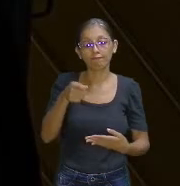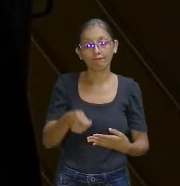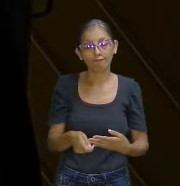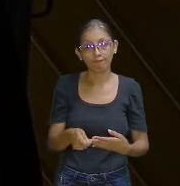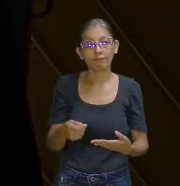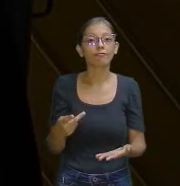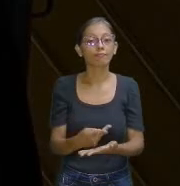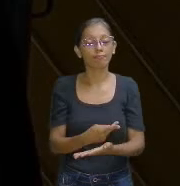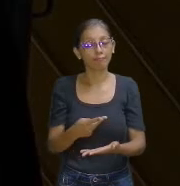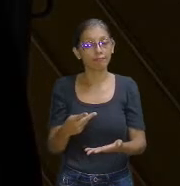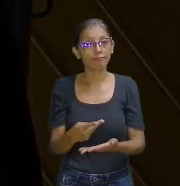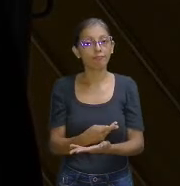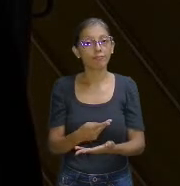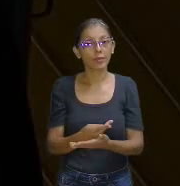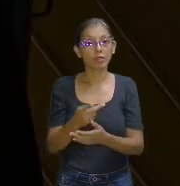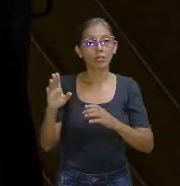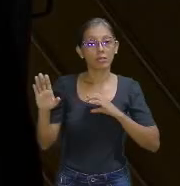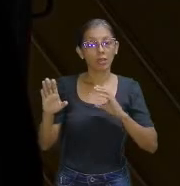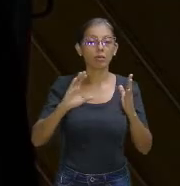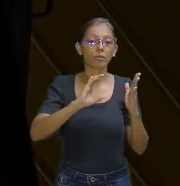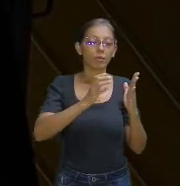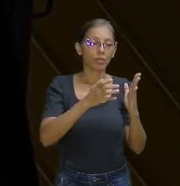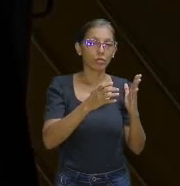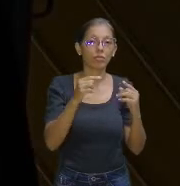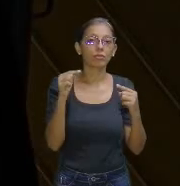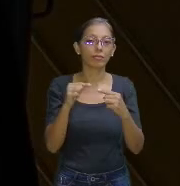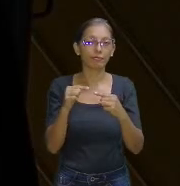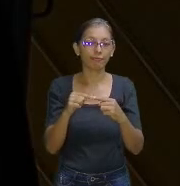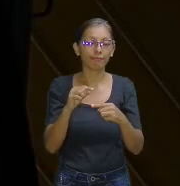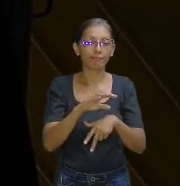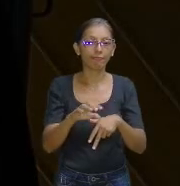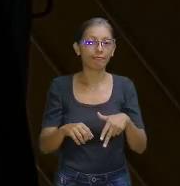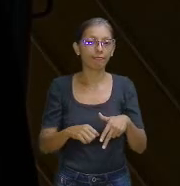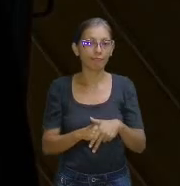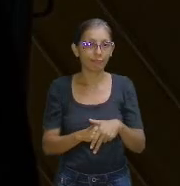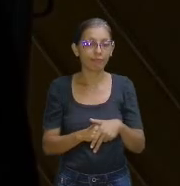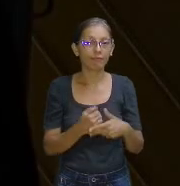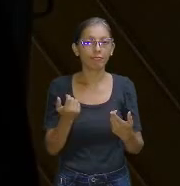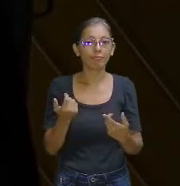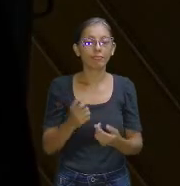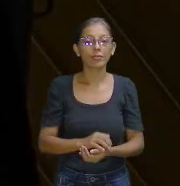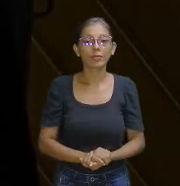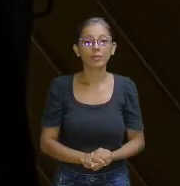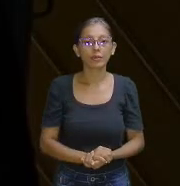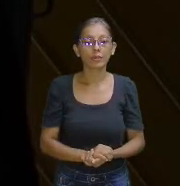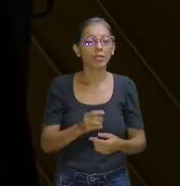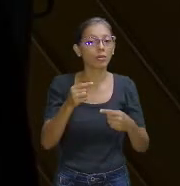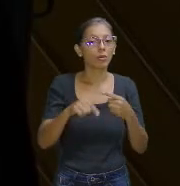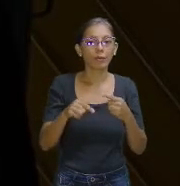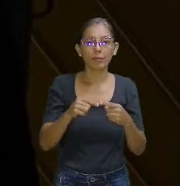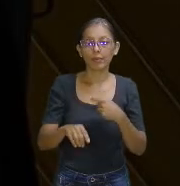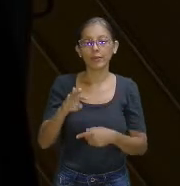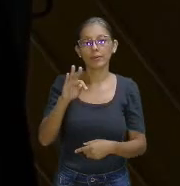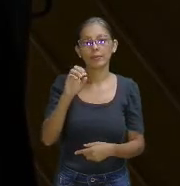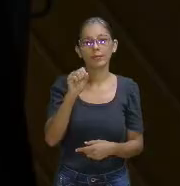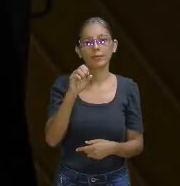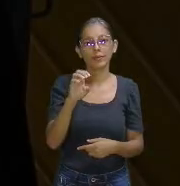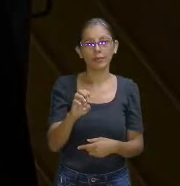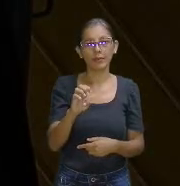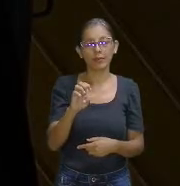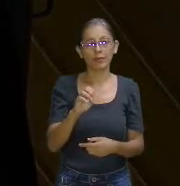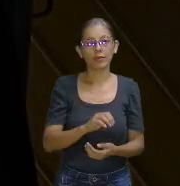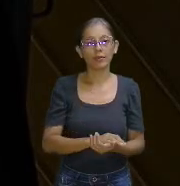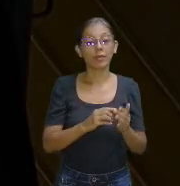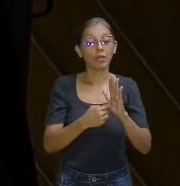exigir conluio entre candidato e partido para configurar fraude, divergindo do entendimento do TSE. 8. Apresentação